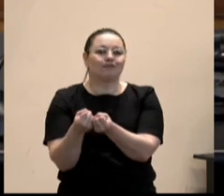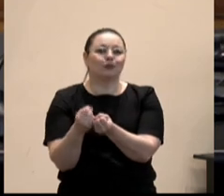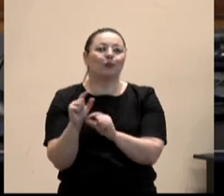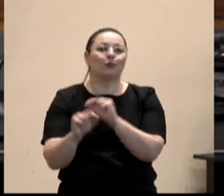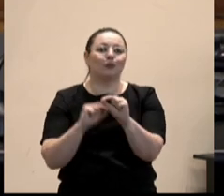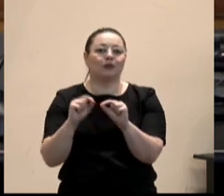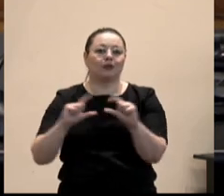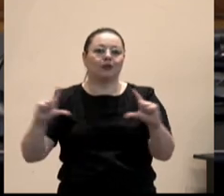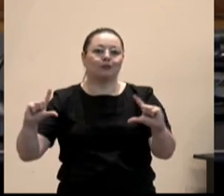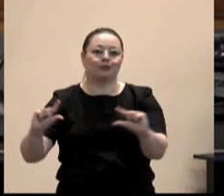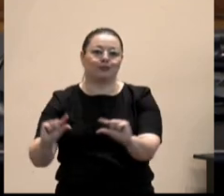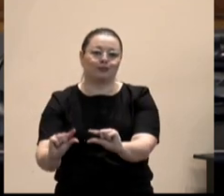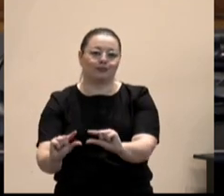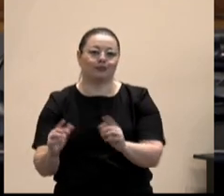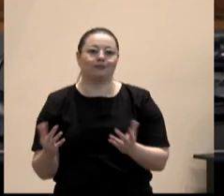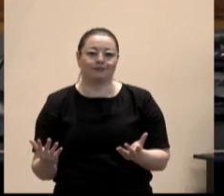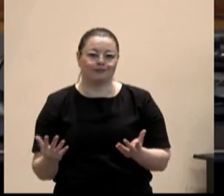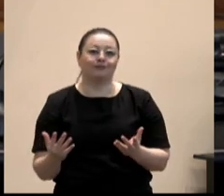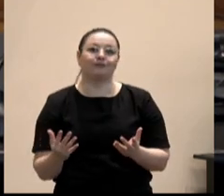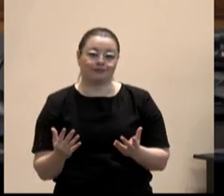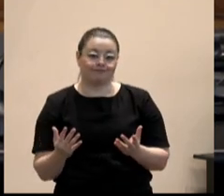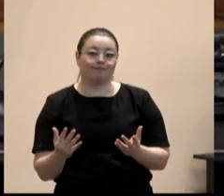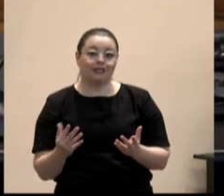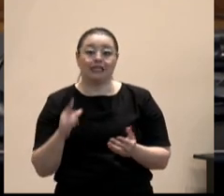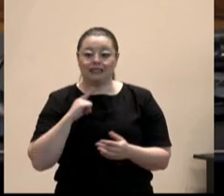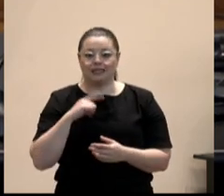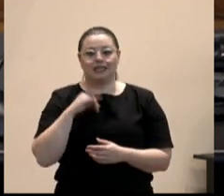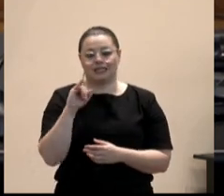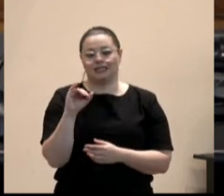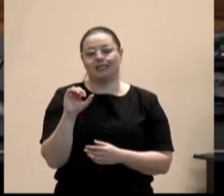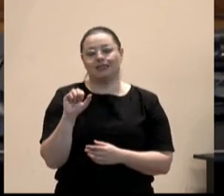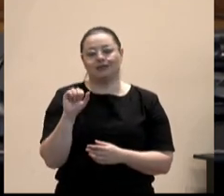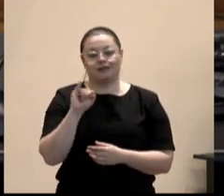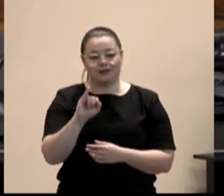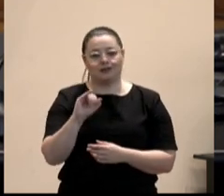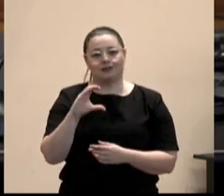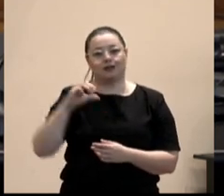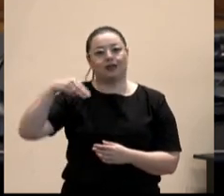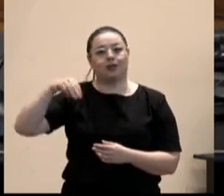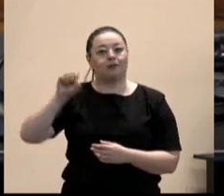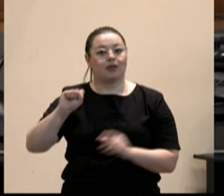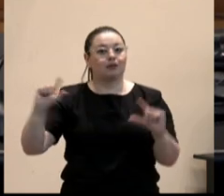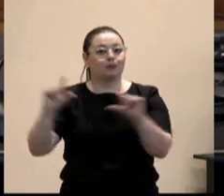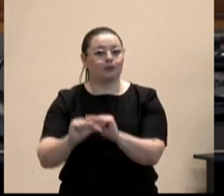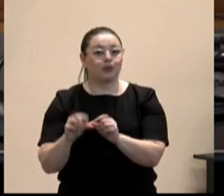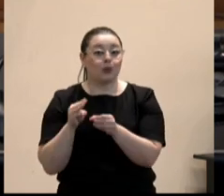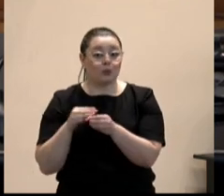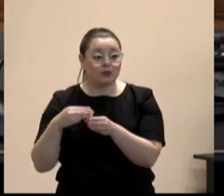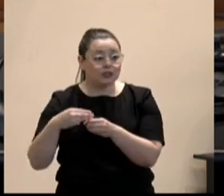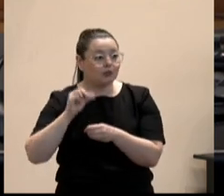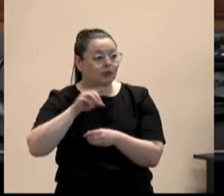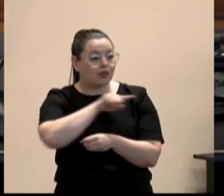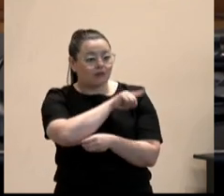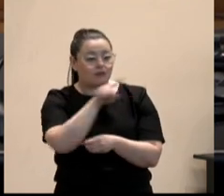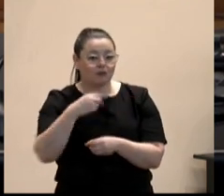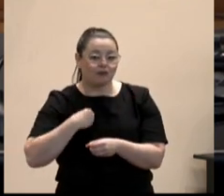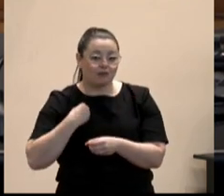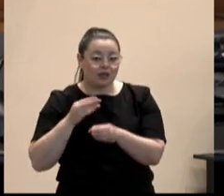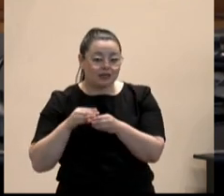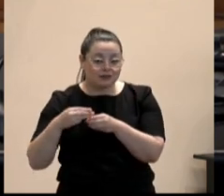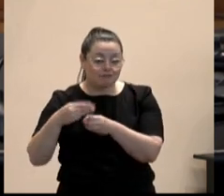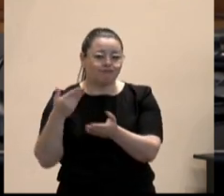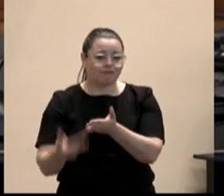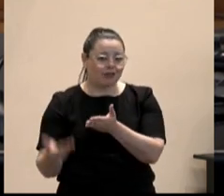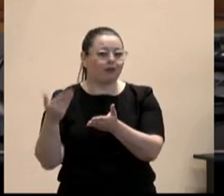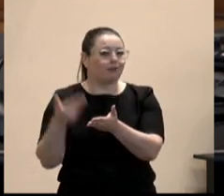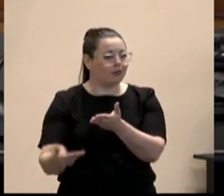a receita, tem mais renúncia, menos ICMS para o município. Então, quem é dos municípios aqui também perde, não é só